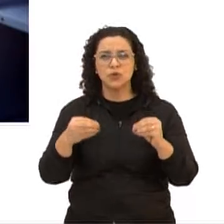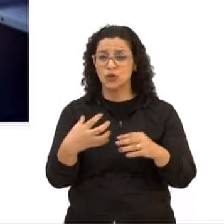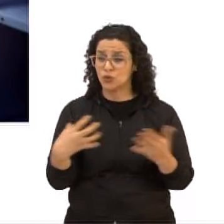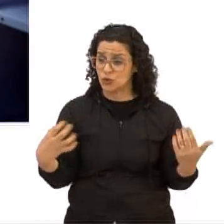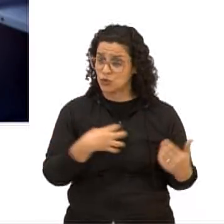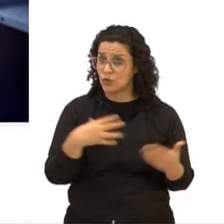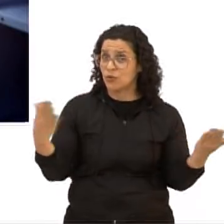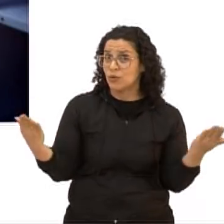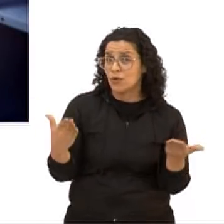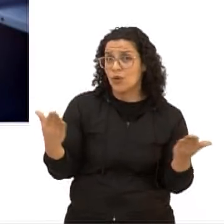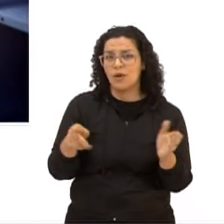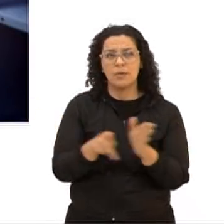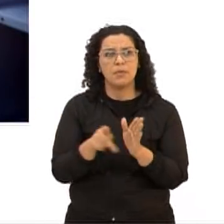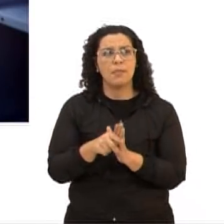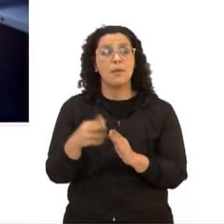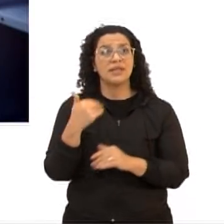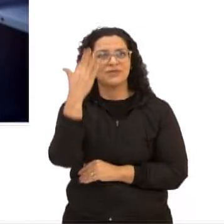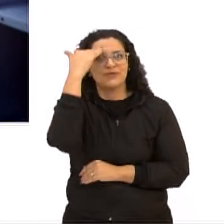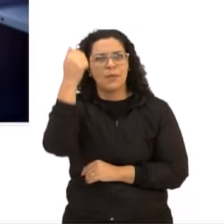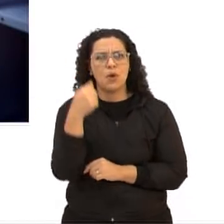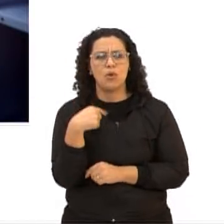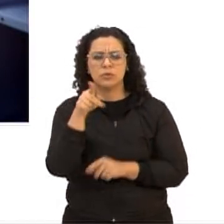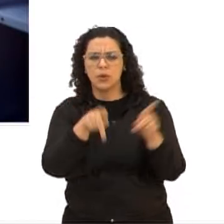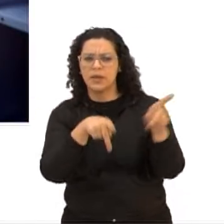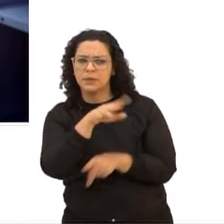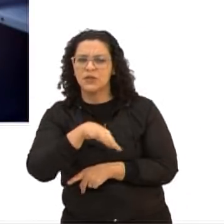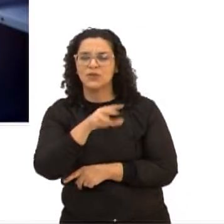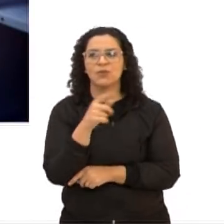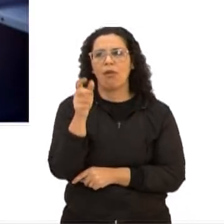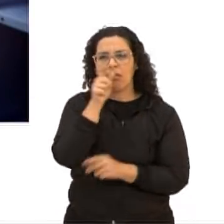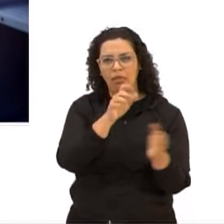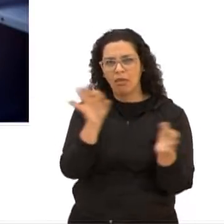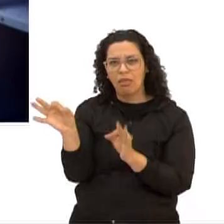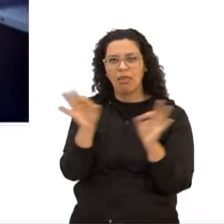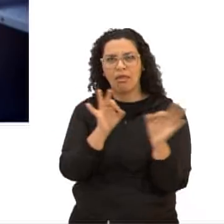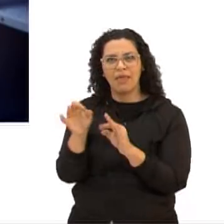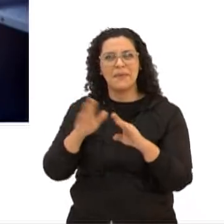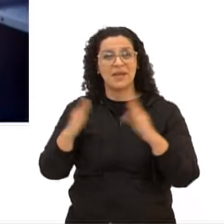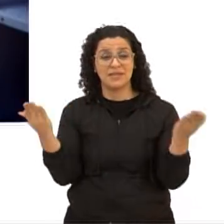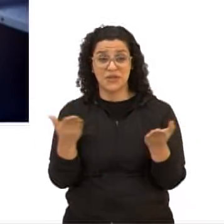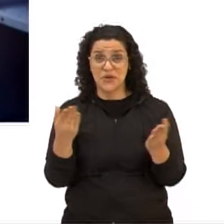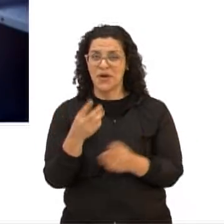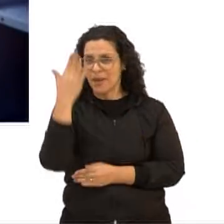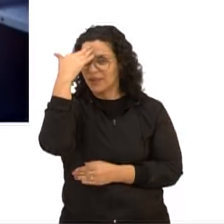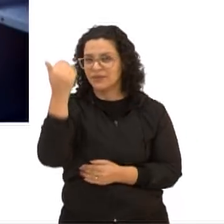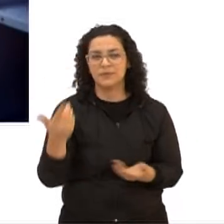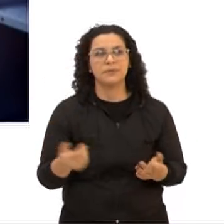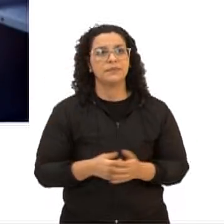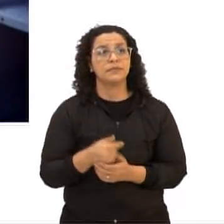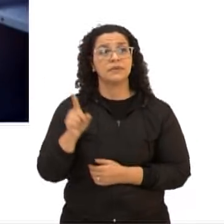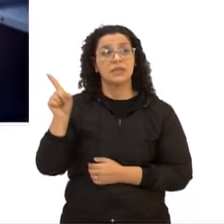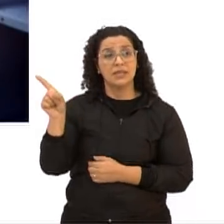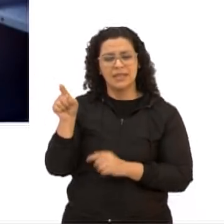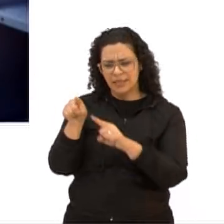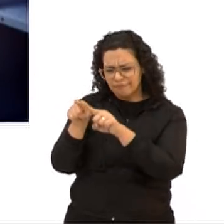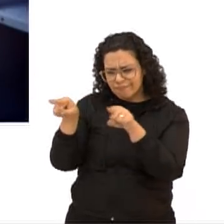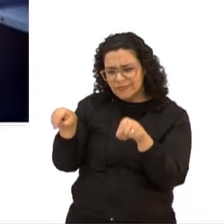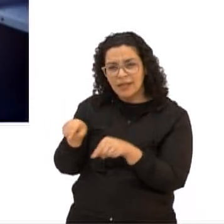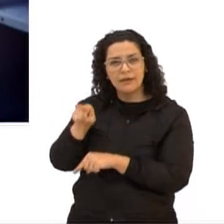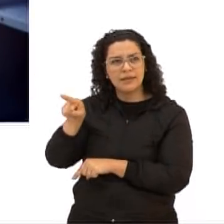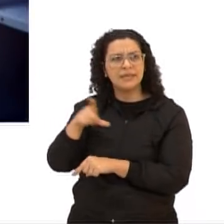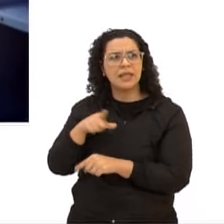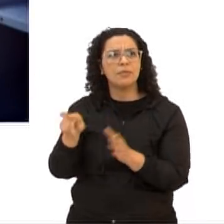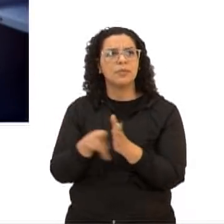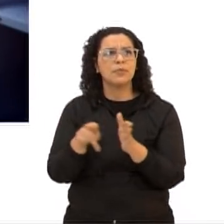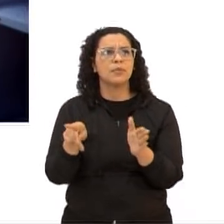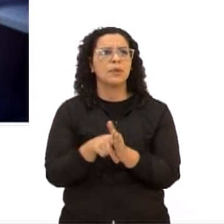modismos de quadrinho, né? É o que está mais em voga hoje em dia. E aqui, nesse último cantinho, a gente